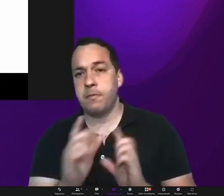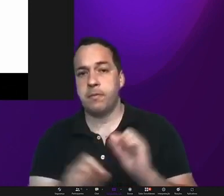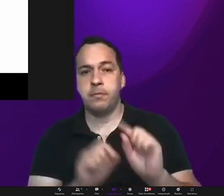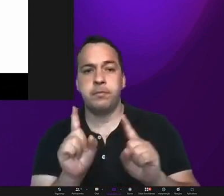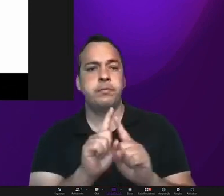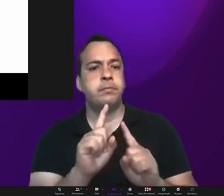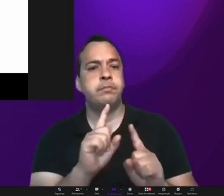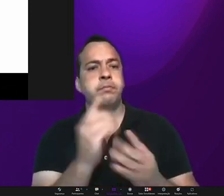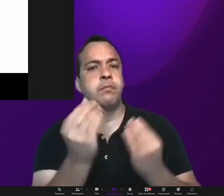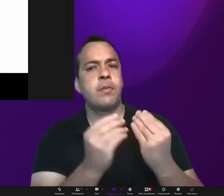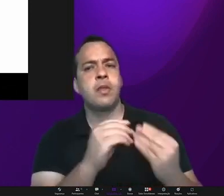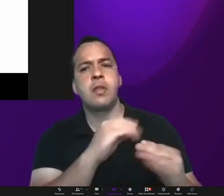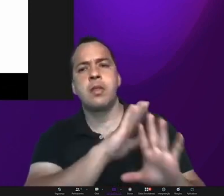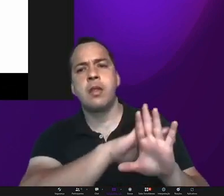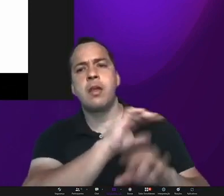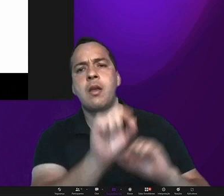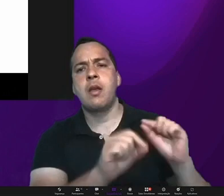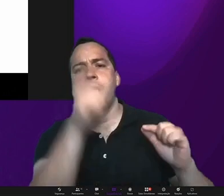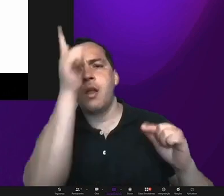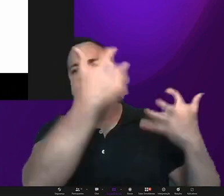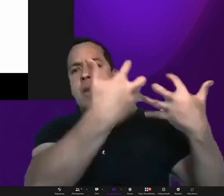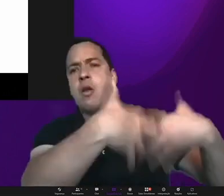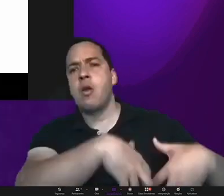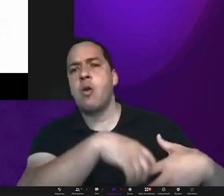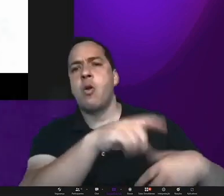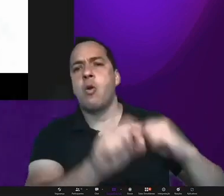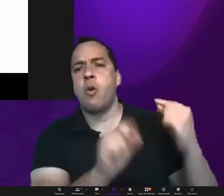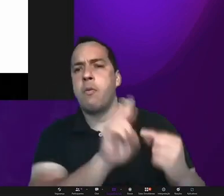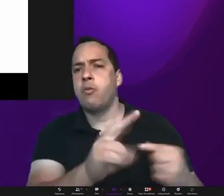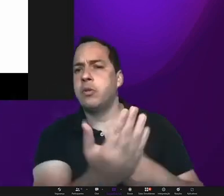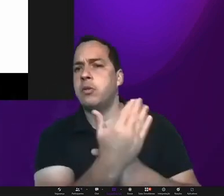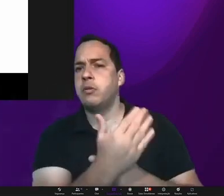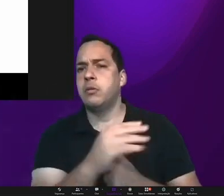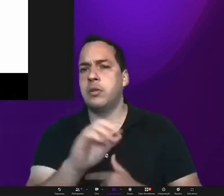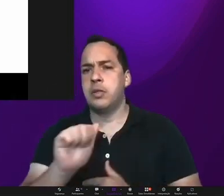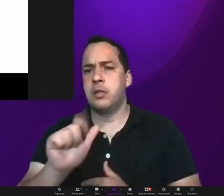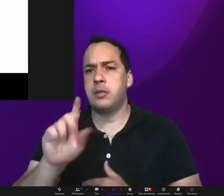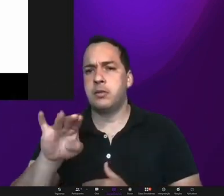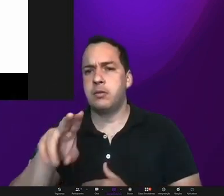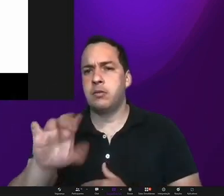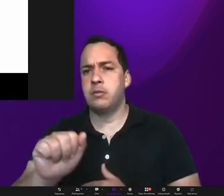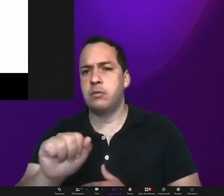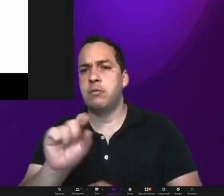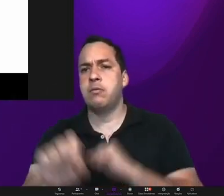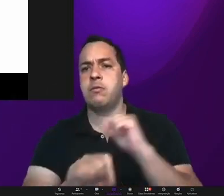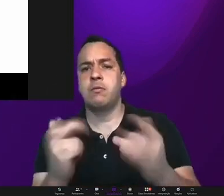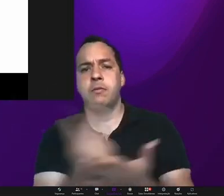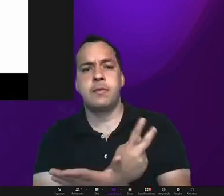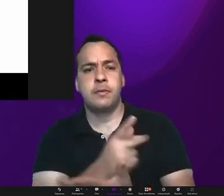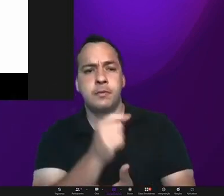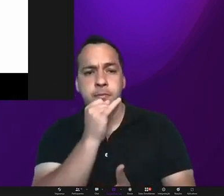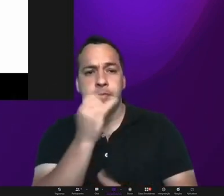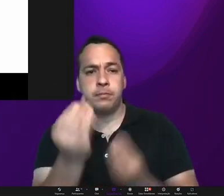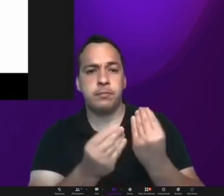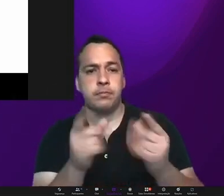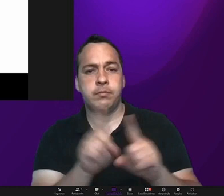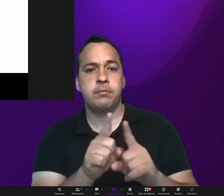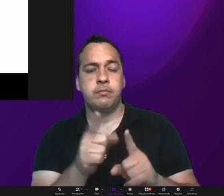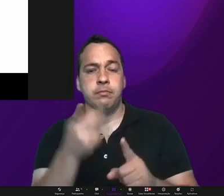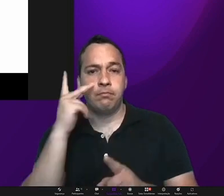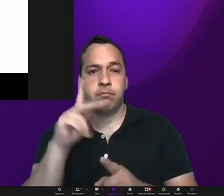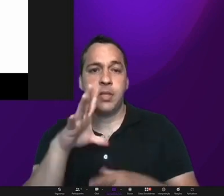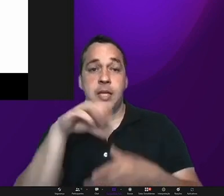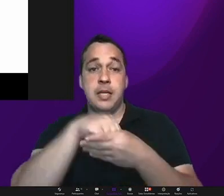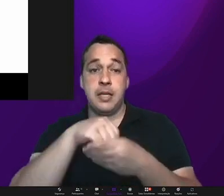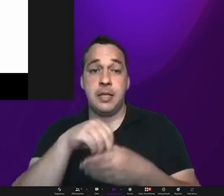o racional para a gente usar a albumina, né, para prevenir a hipotensão intradialítica e alguns trials que a gente tem nesse